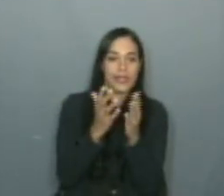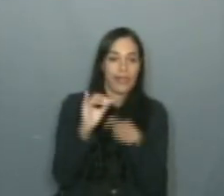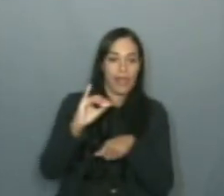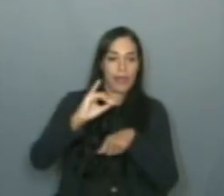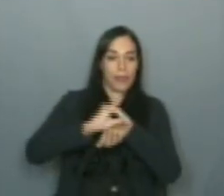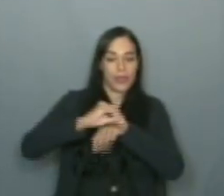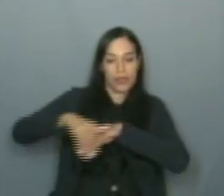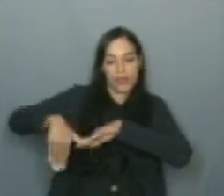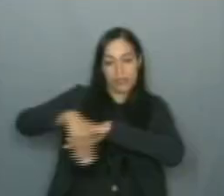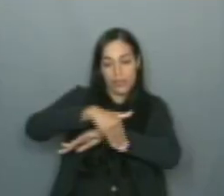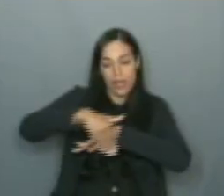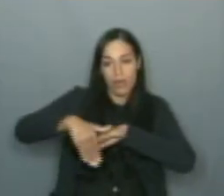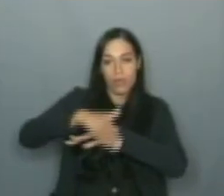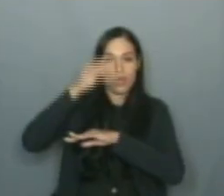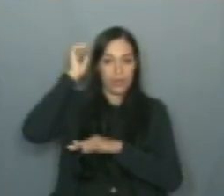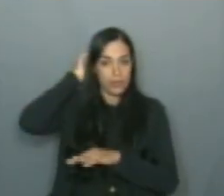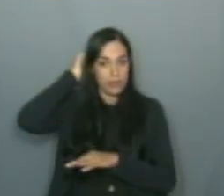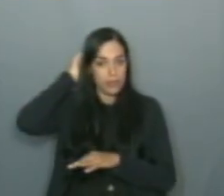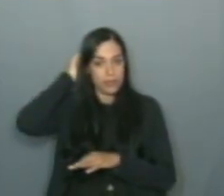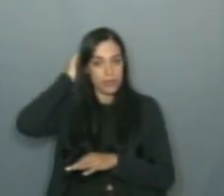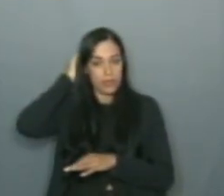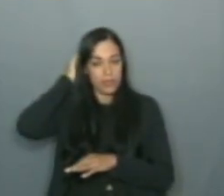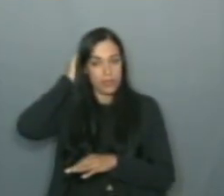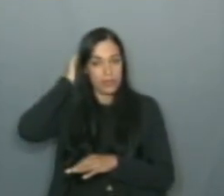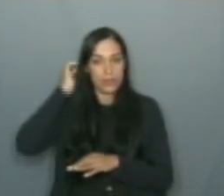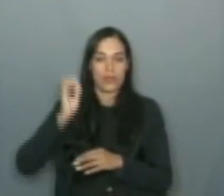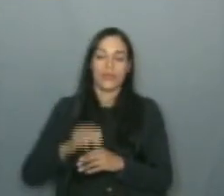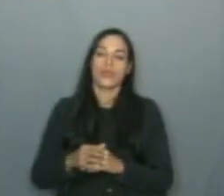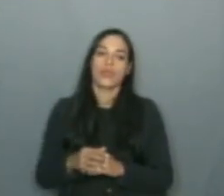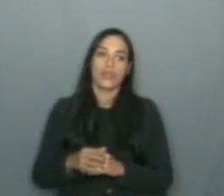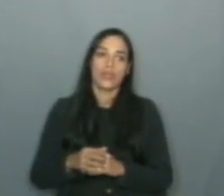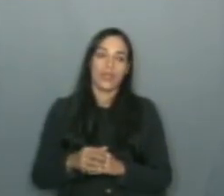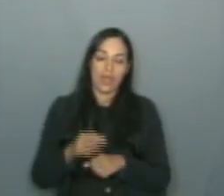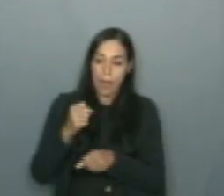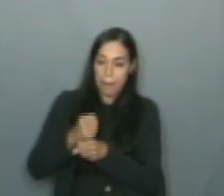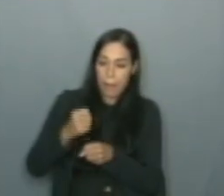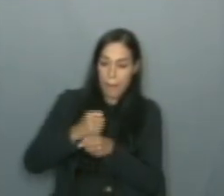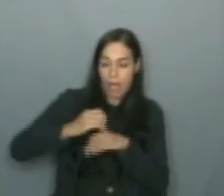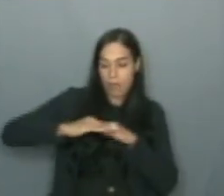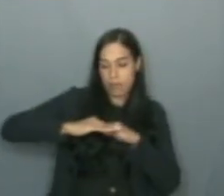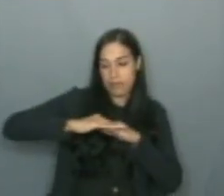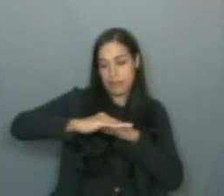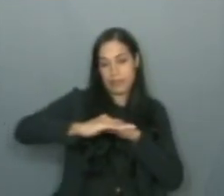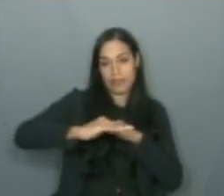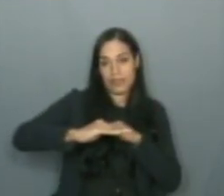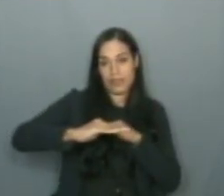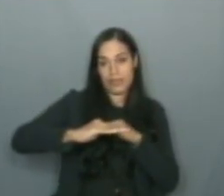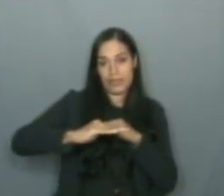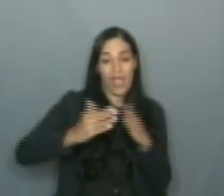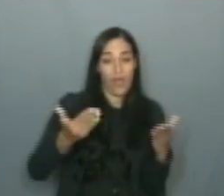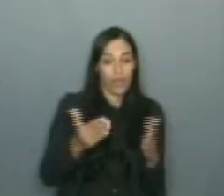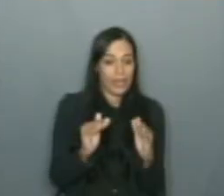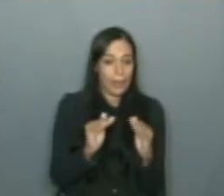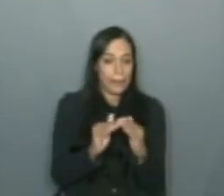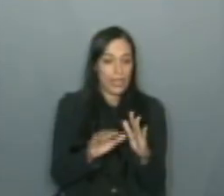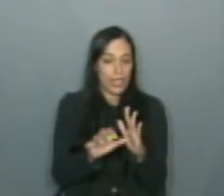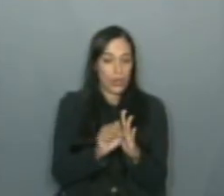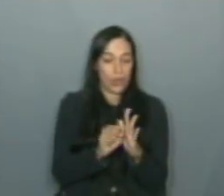rua, onde infelizmente o asfalto se torna abrigo de